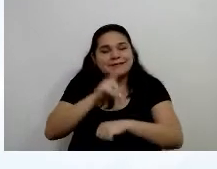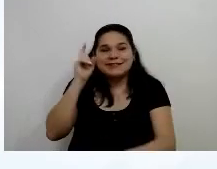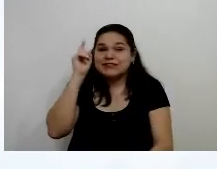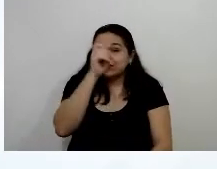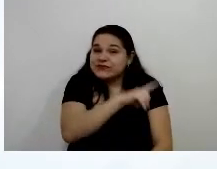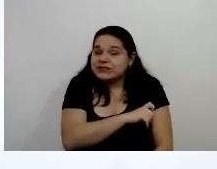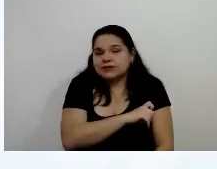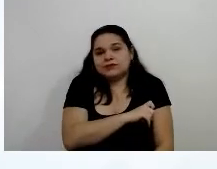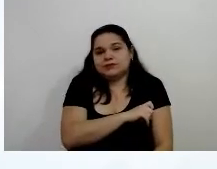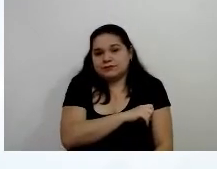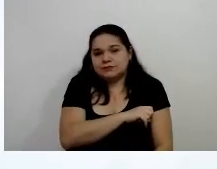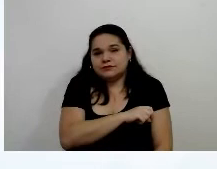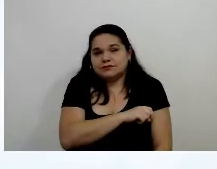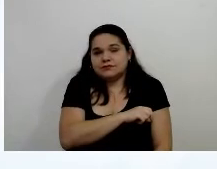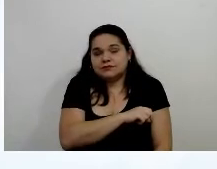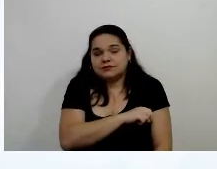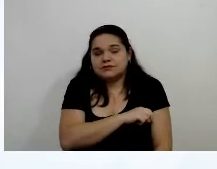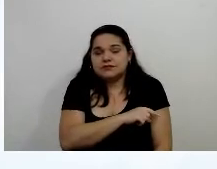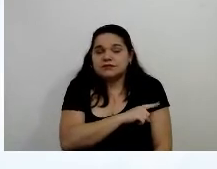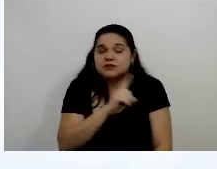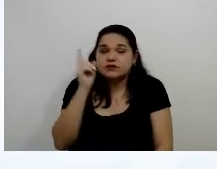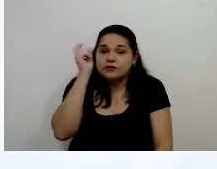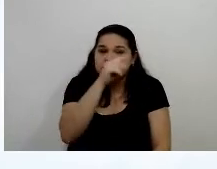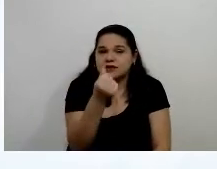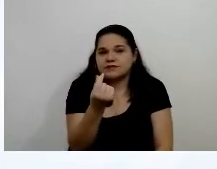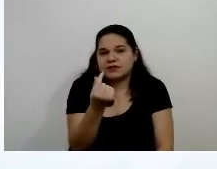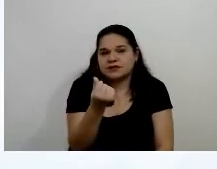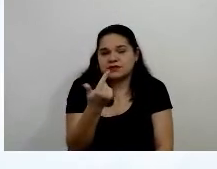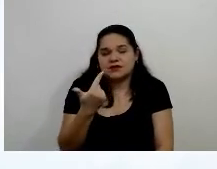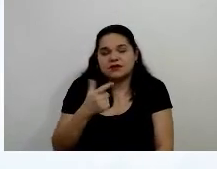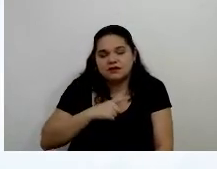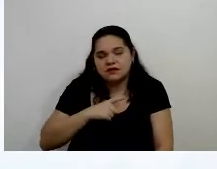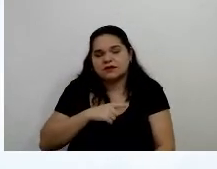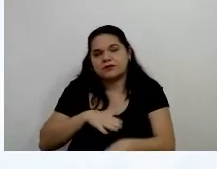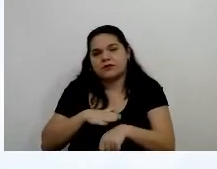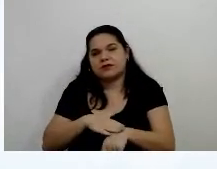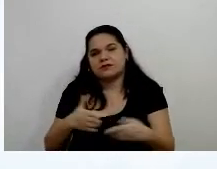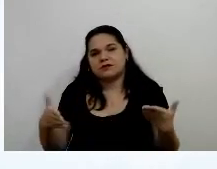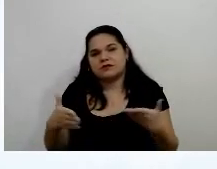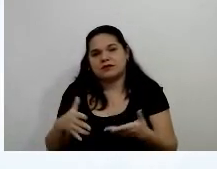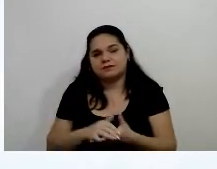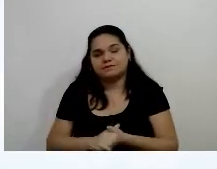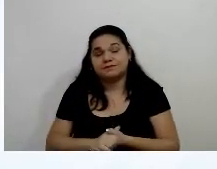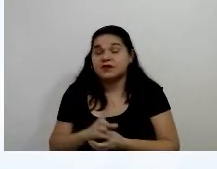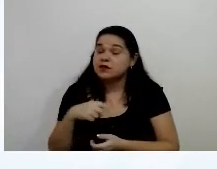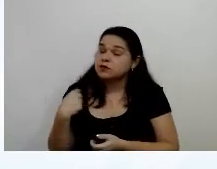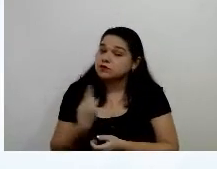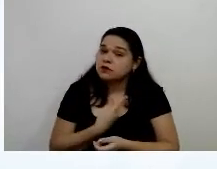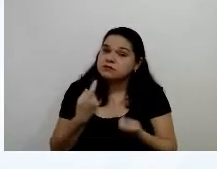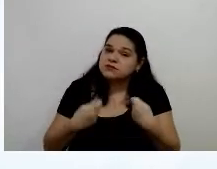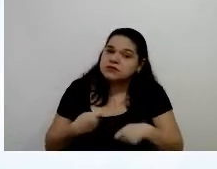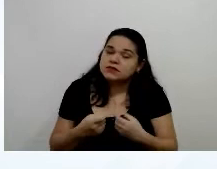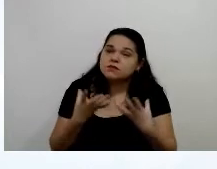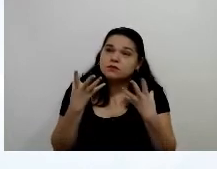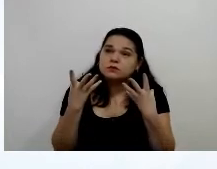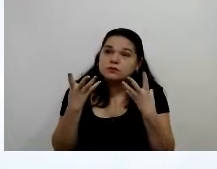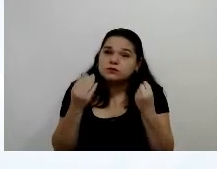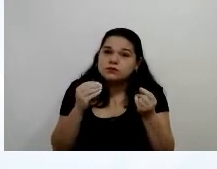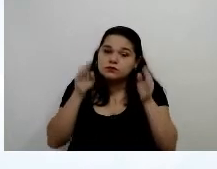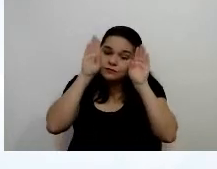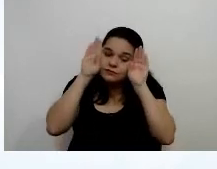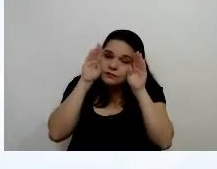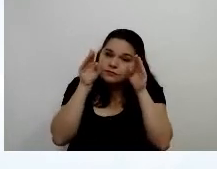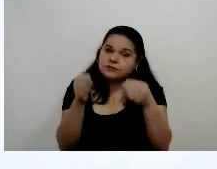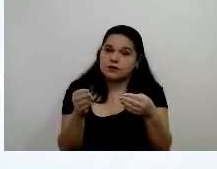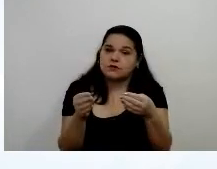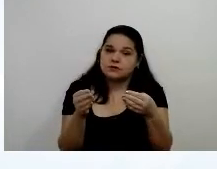invisível com uma dificuldade enorme financeira. E nós precisamos estar muito bem centralizados. E como